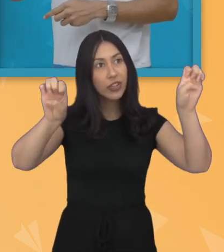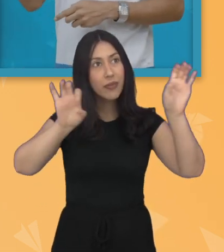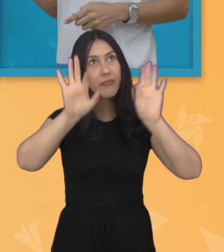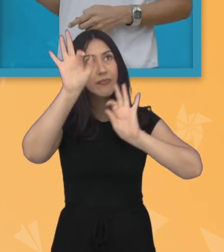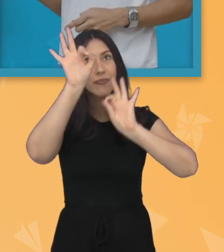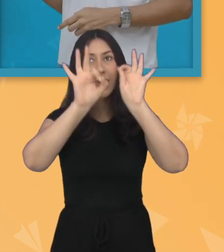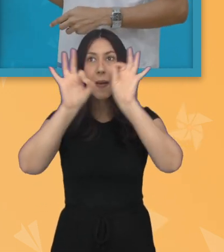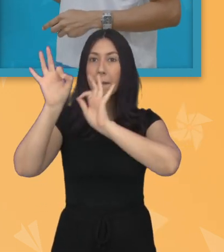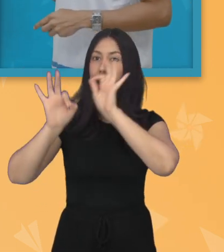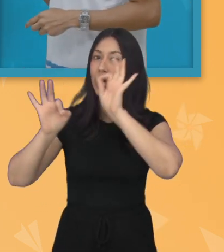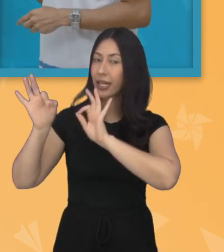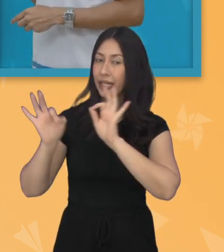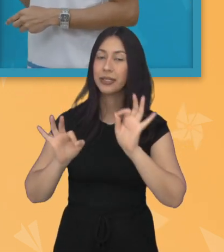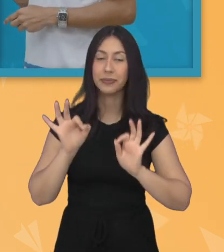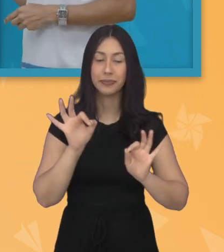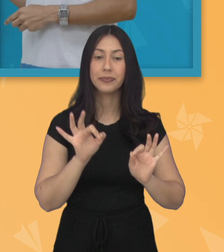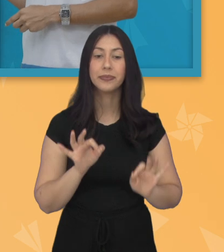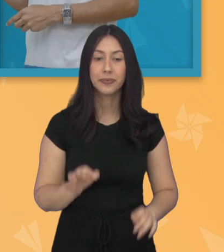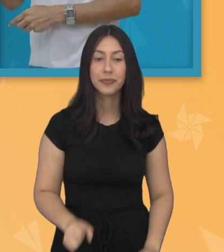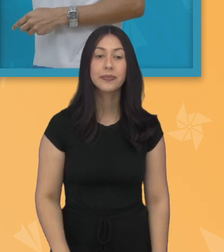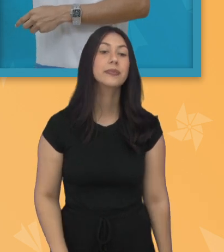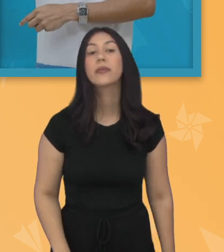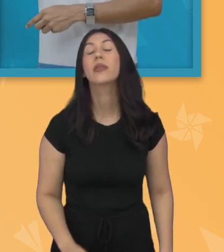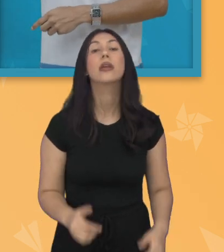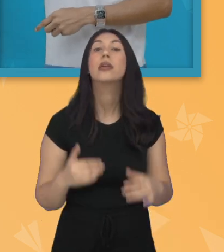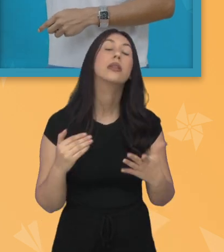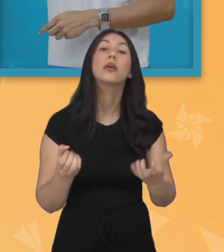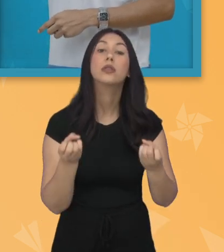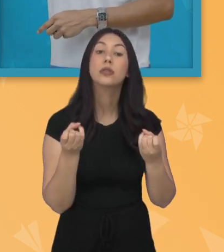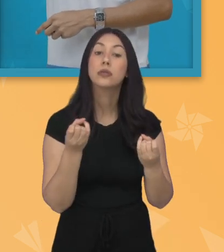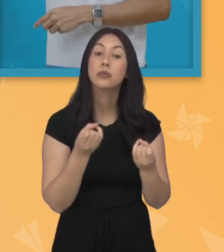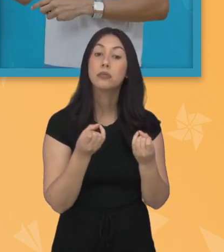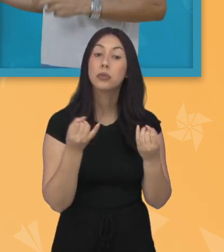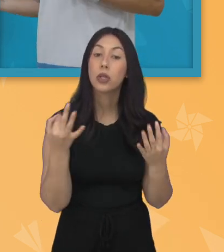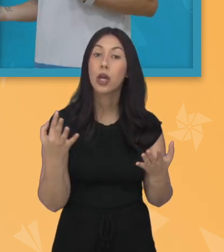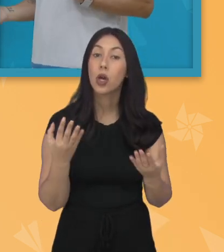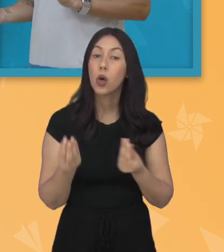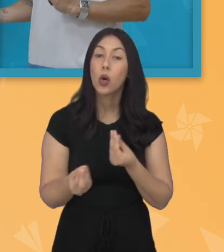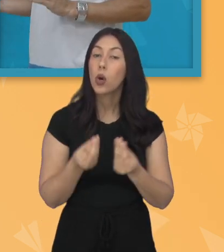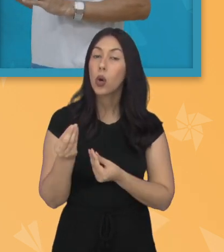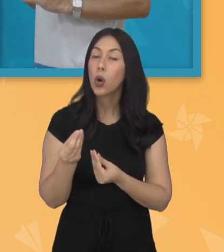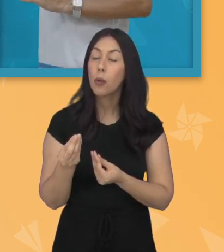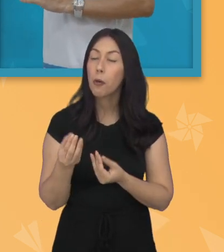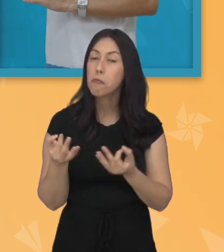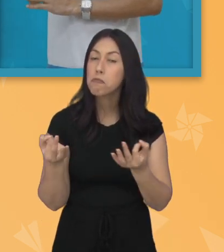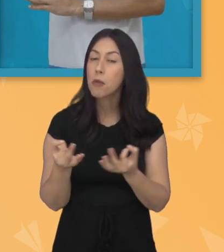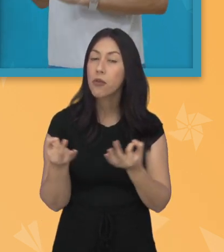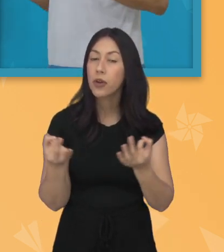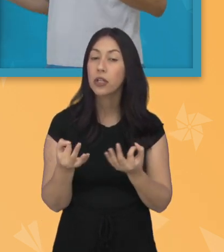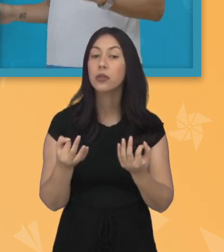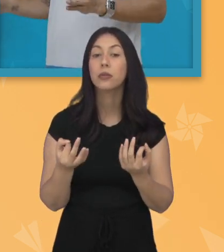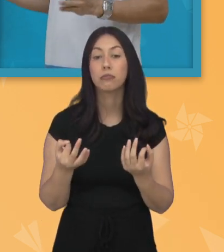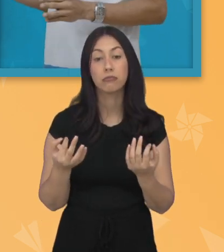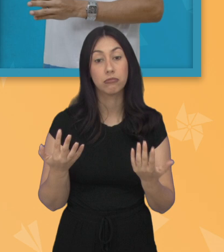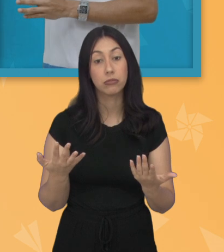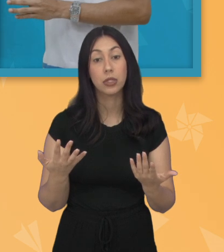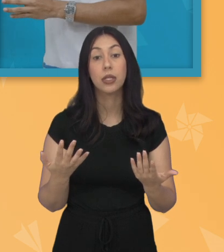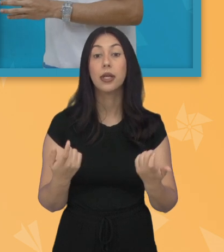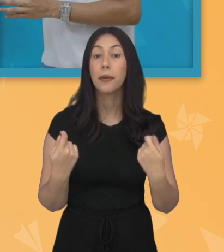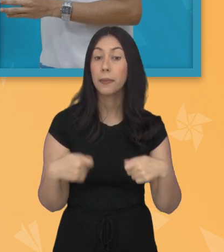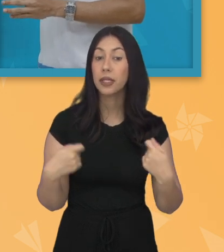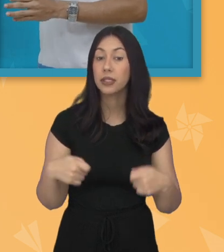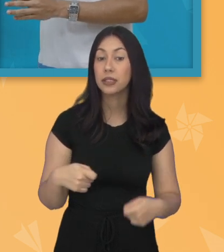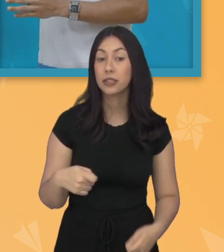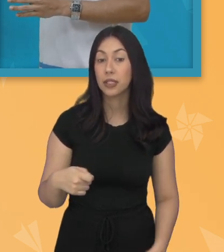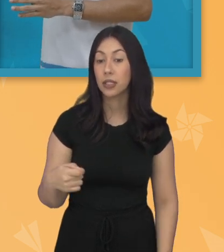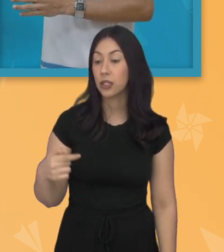vida com as suas fórmulas moleculares também. E ele fala assim: para uma total neutralização são necessários 252 gramas,